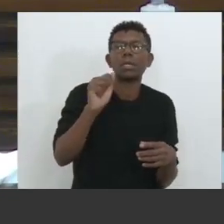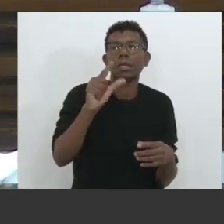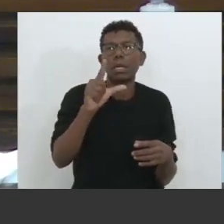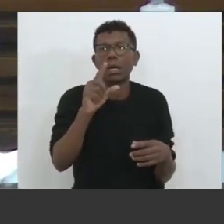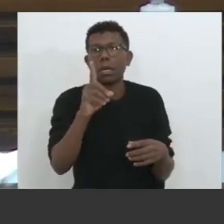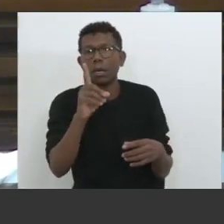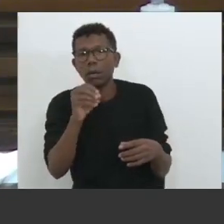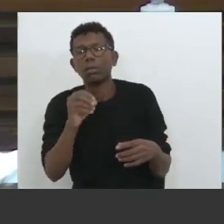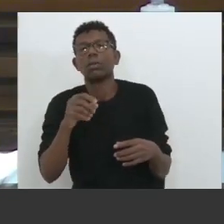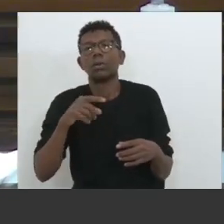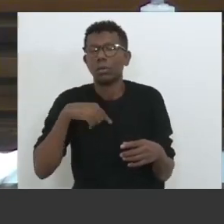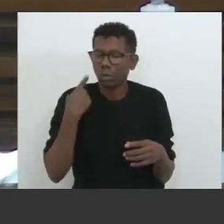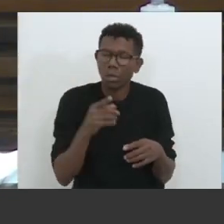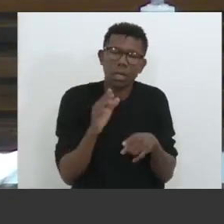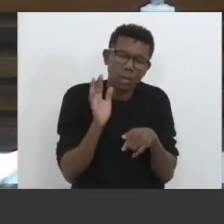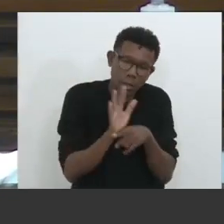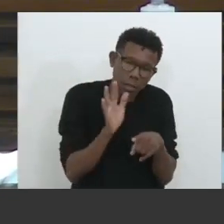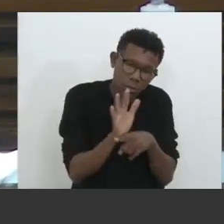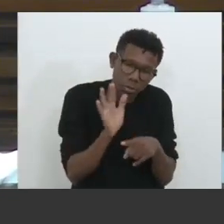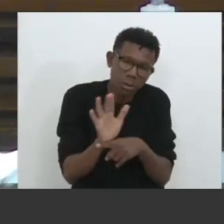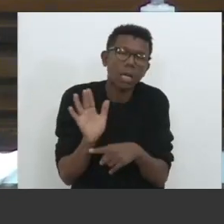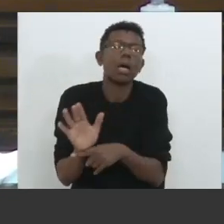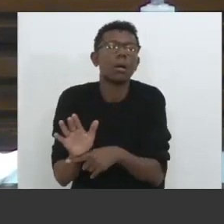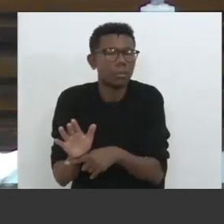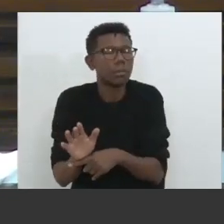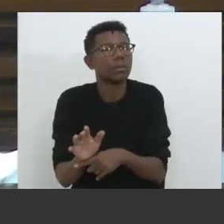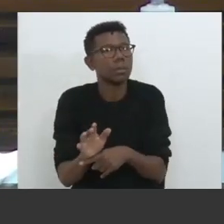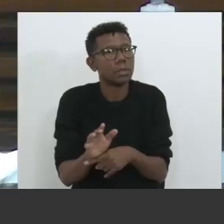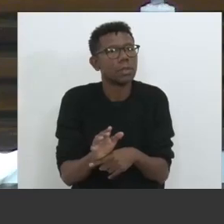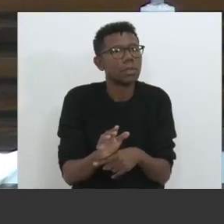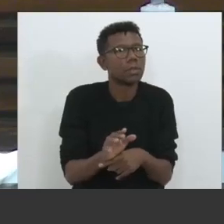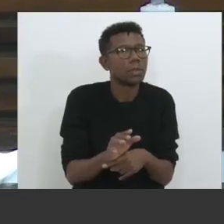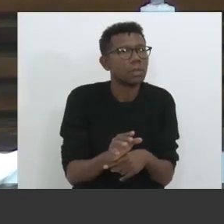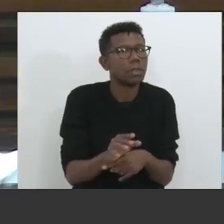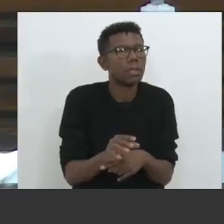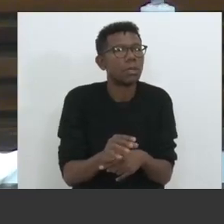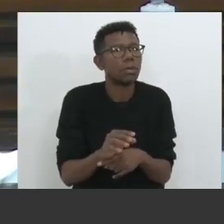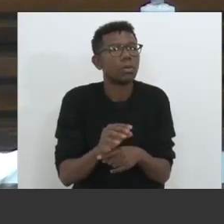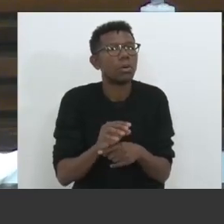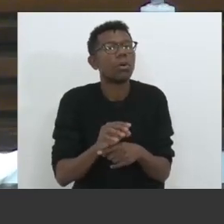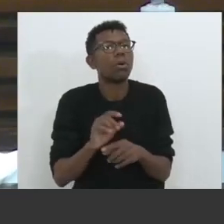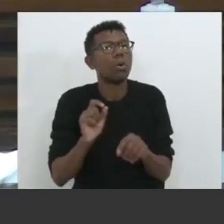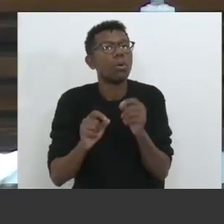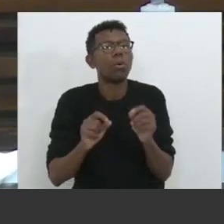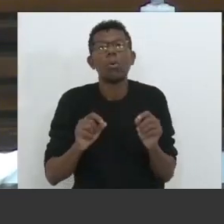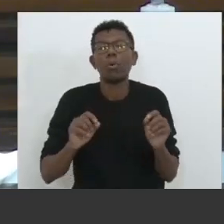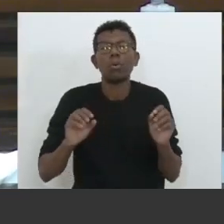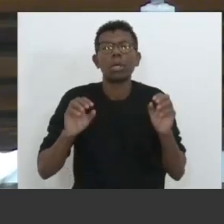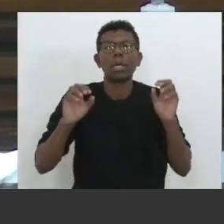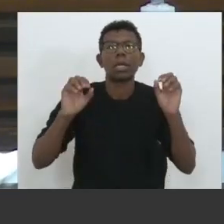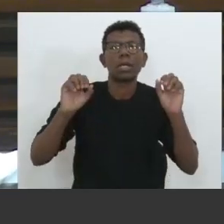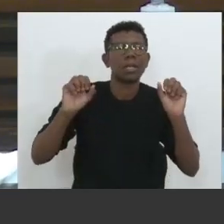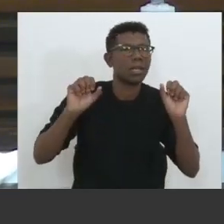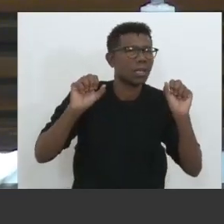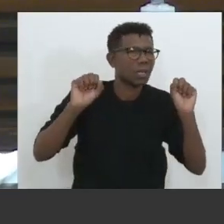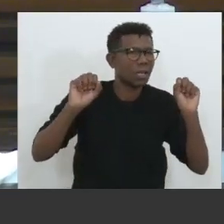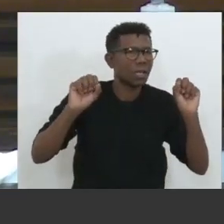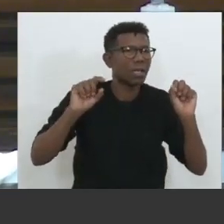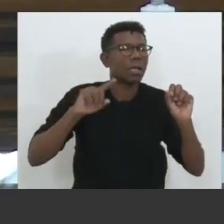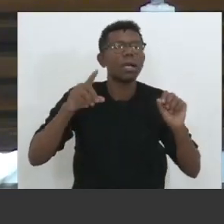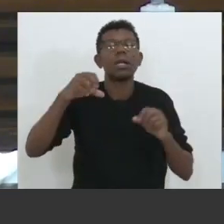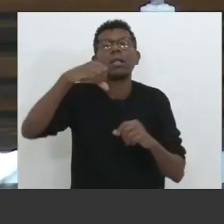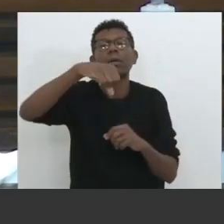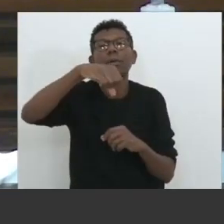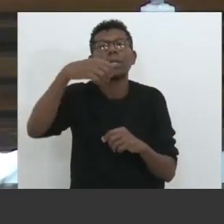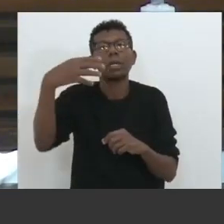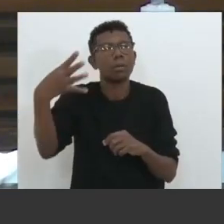ajudamos lançar o primeiro disco do Utopia show mío fazia show mío eles faam show em 94 eu caí na na loucura de